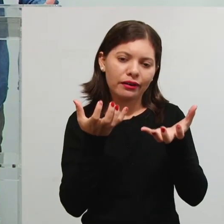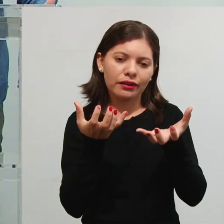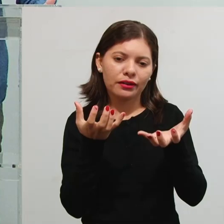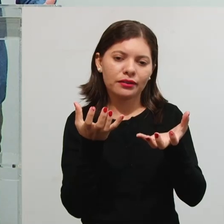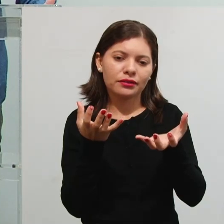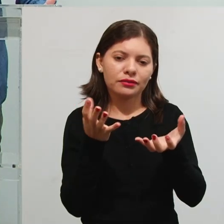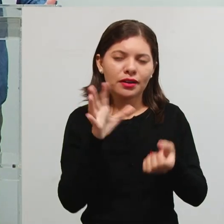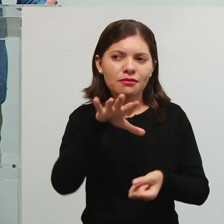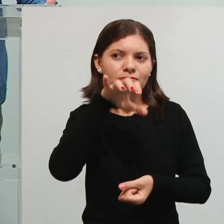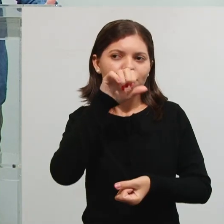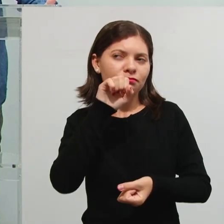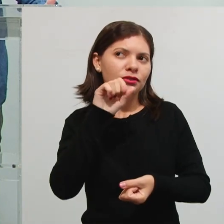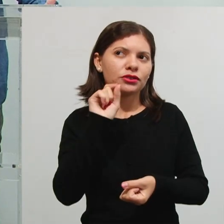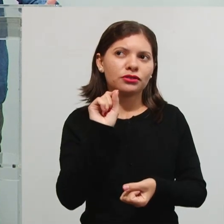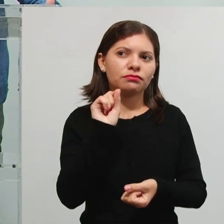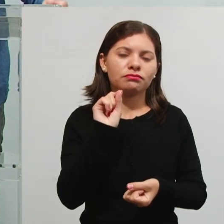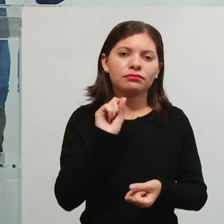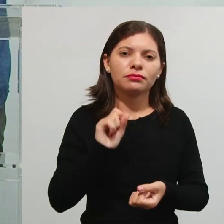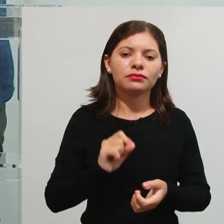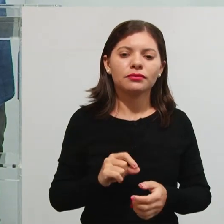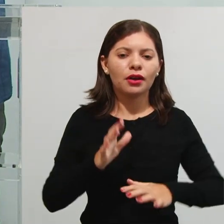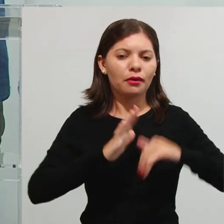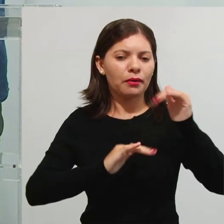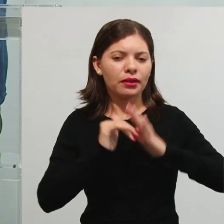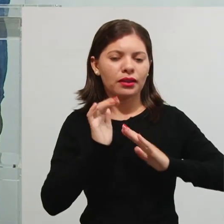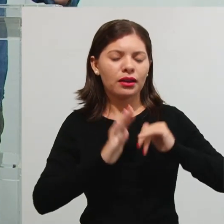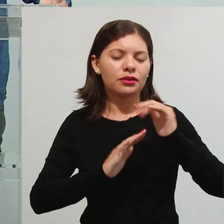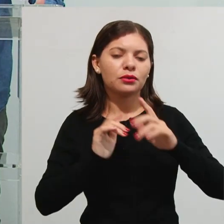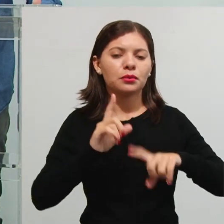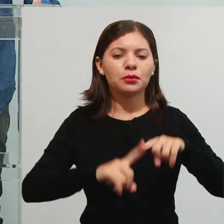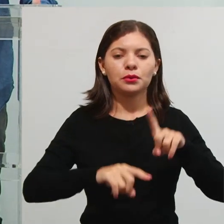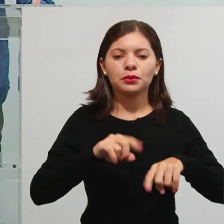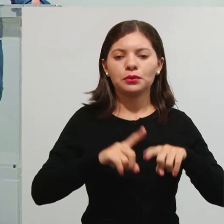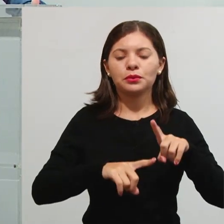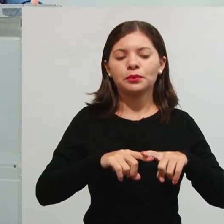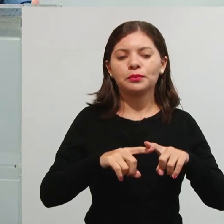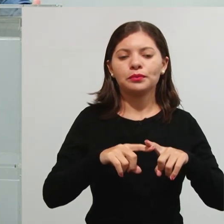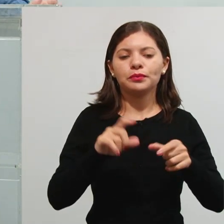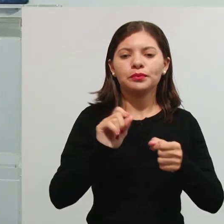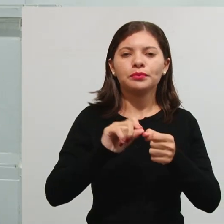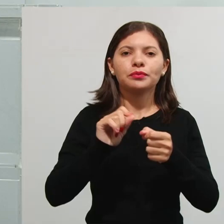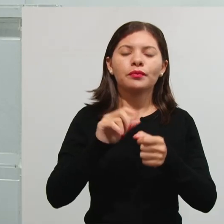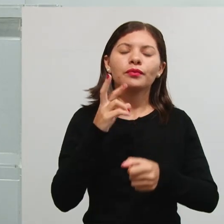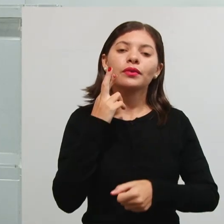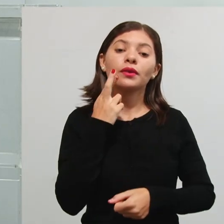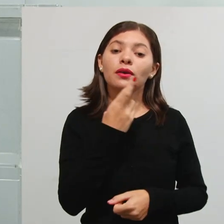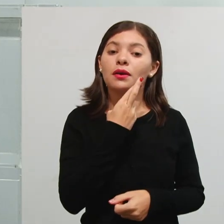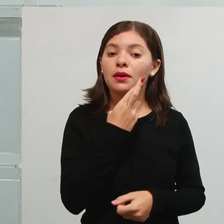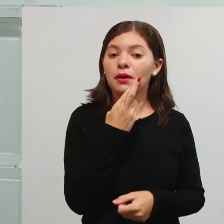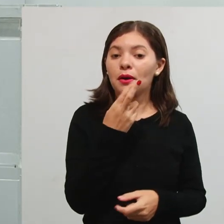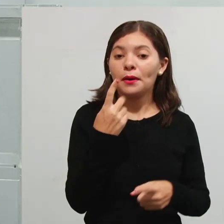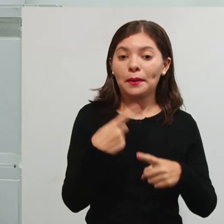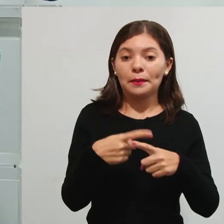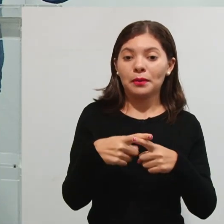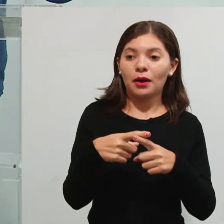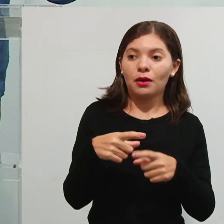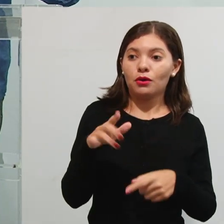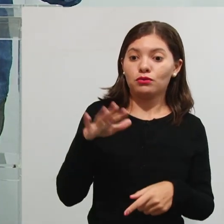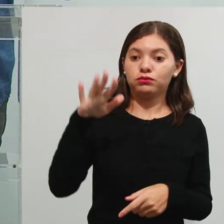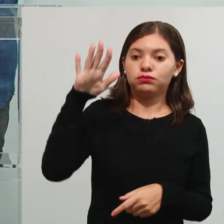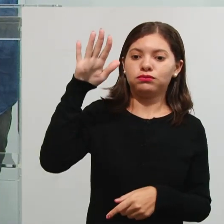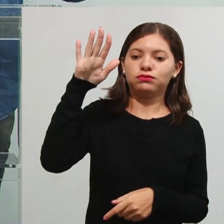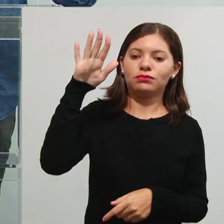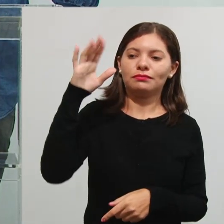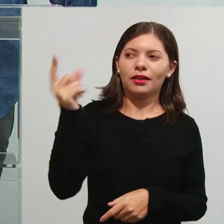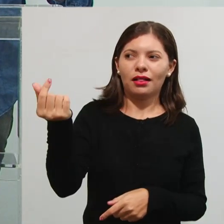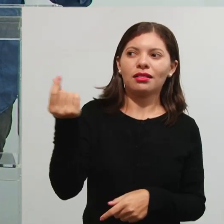vai sentir a qualidade daquele produto. Então não adianta só, não, eu vou fazer um restaurante de comida japonesa porque é caro, né? Então dá dinheiro,